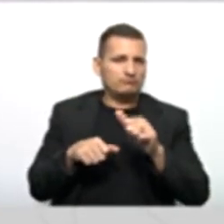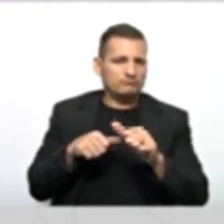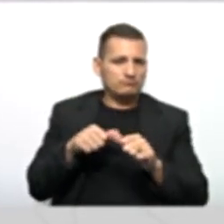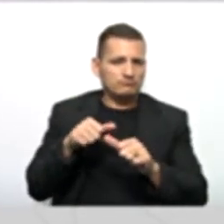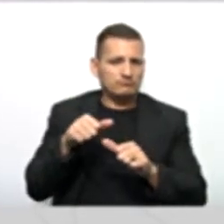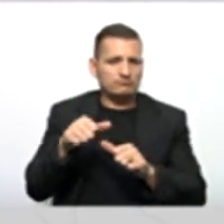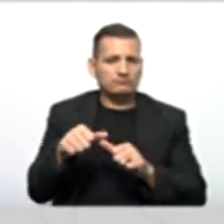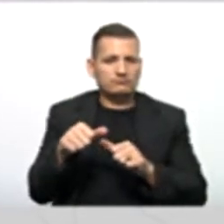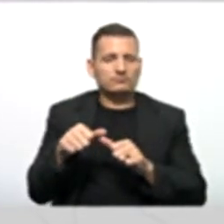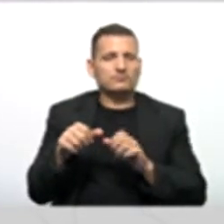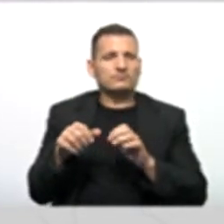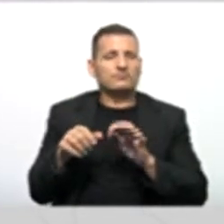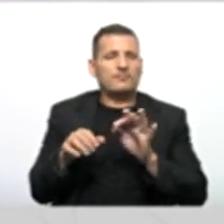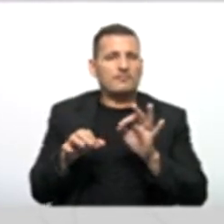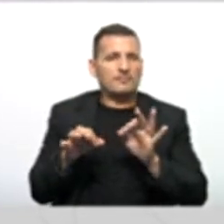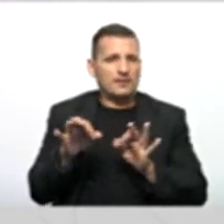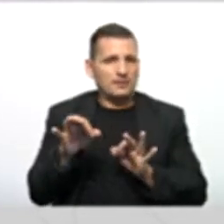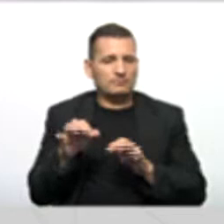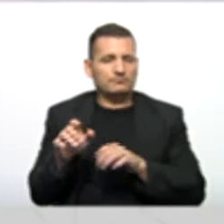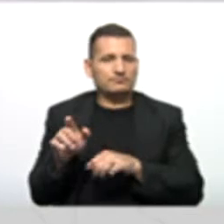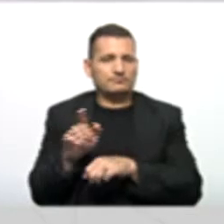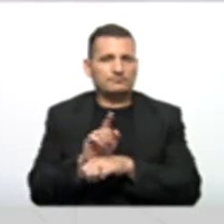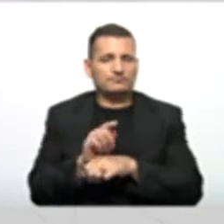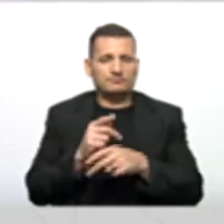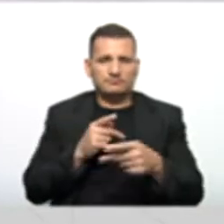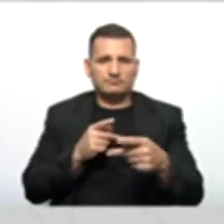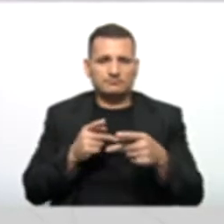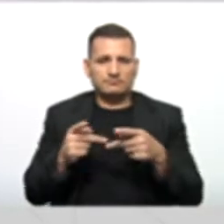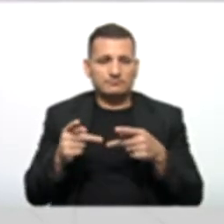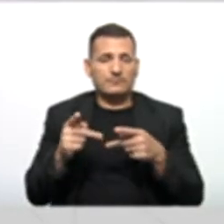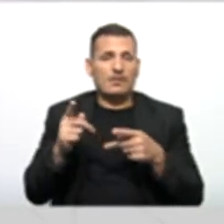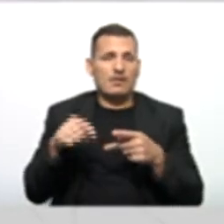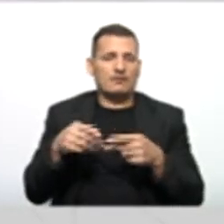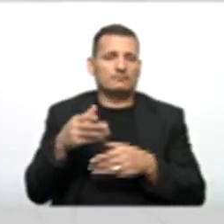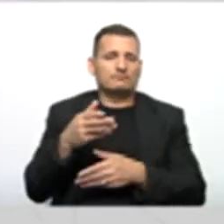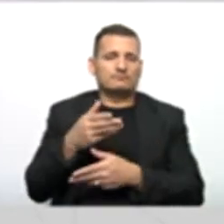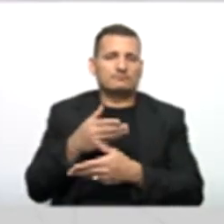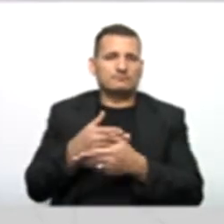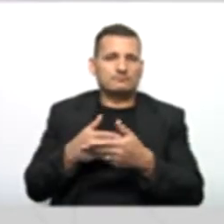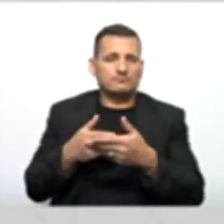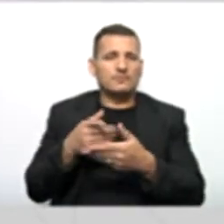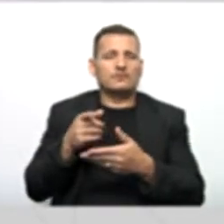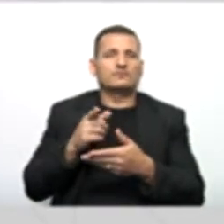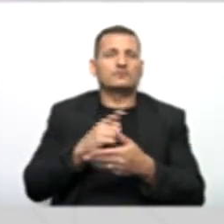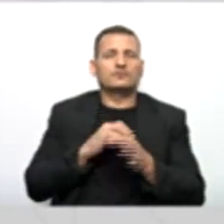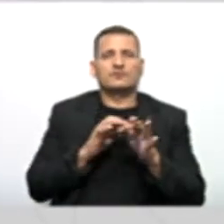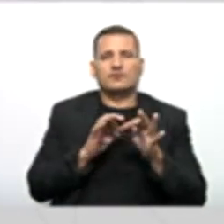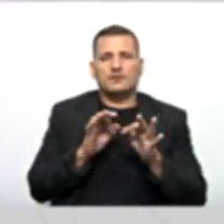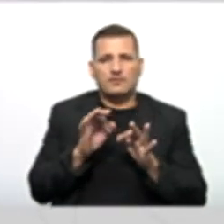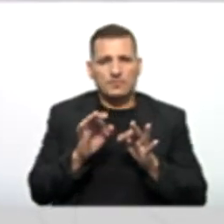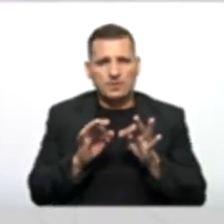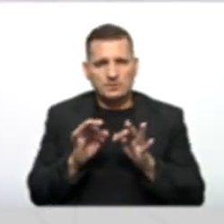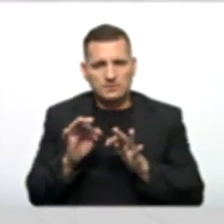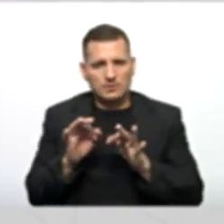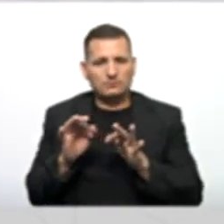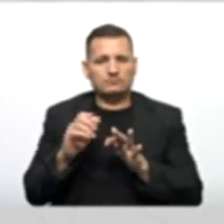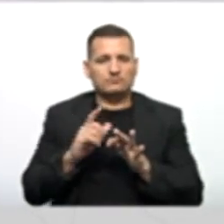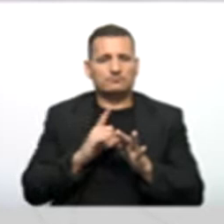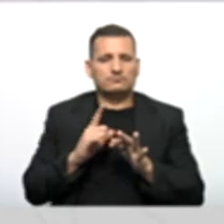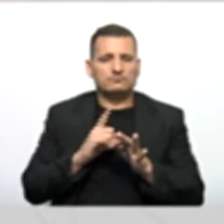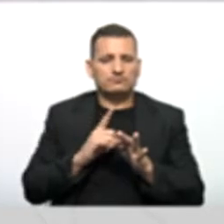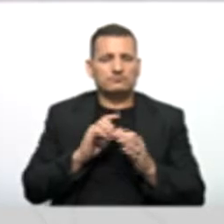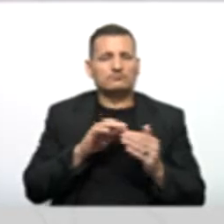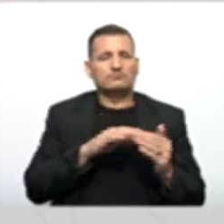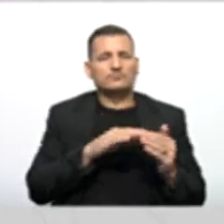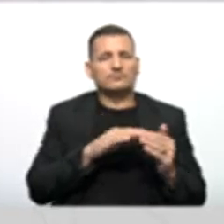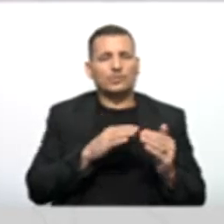o plano de gerenciamento de projeto é iterativo e passa por uma elaboração progressiva no decorrer do